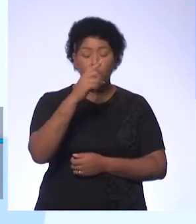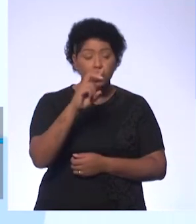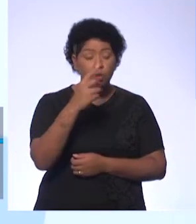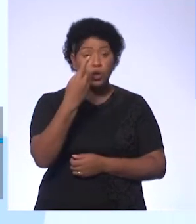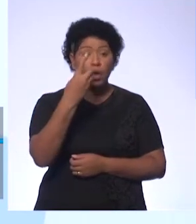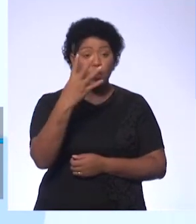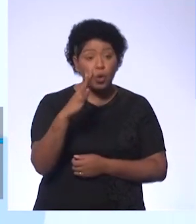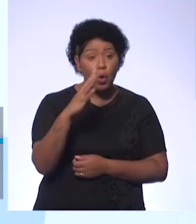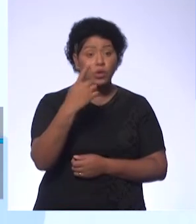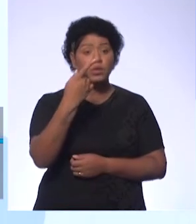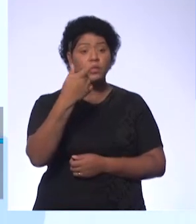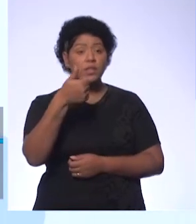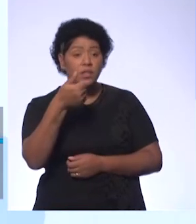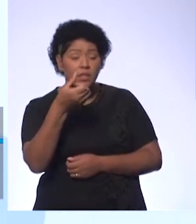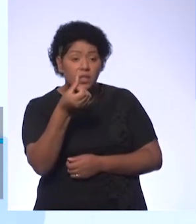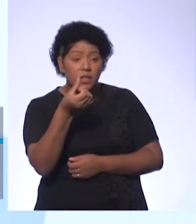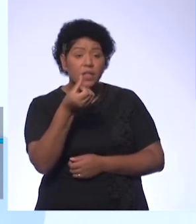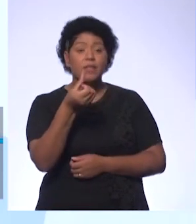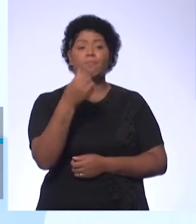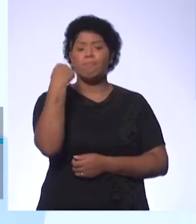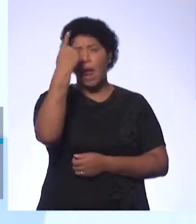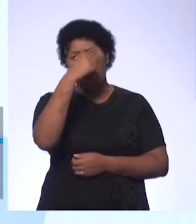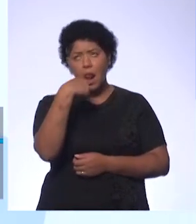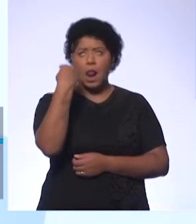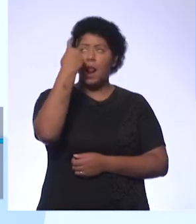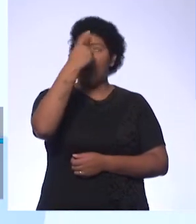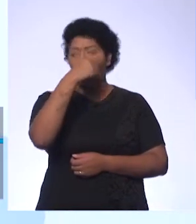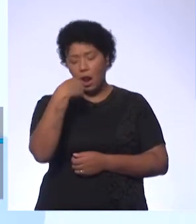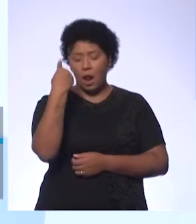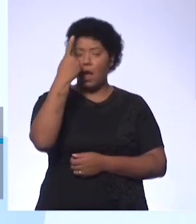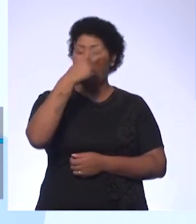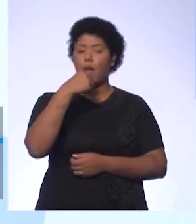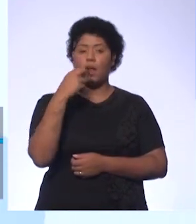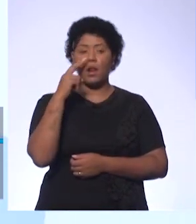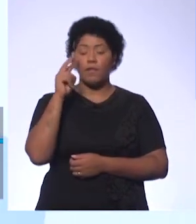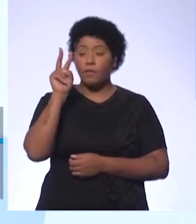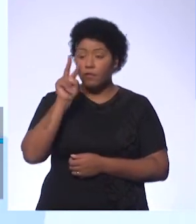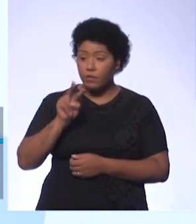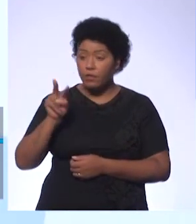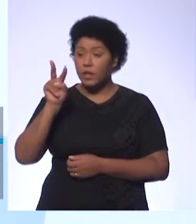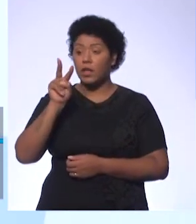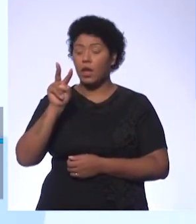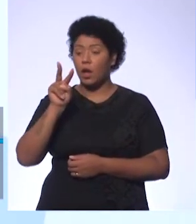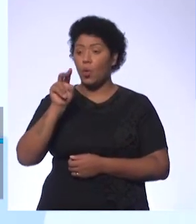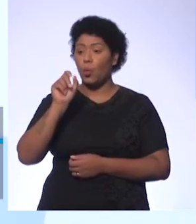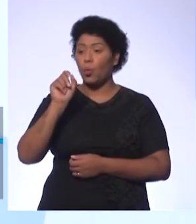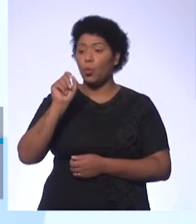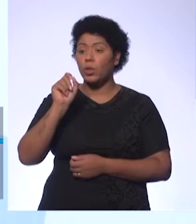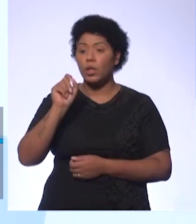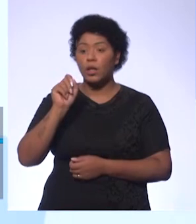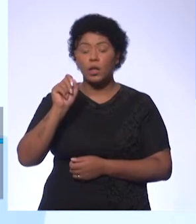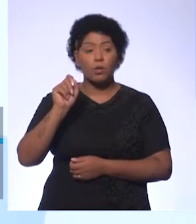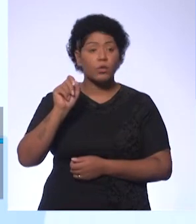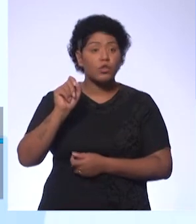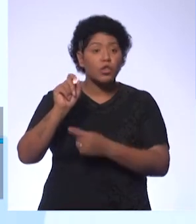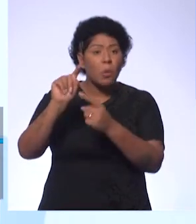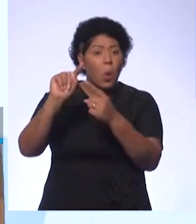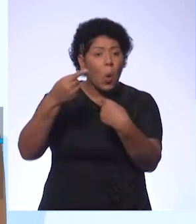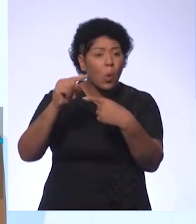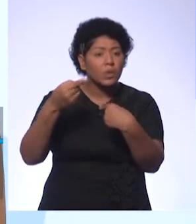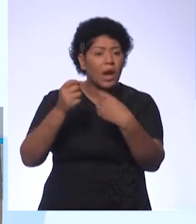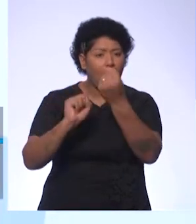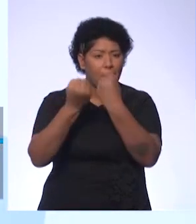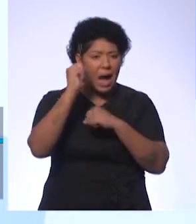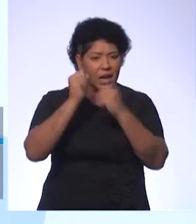16 horas, sem parar. O trabalhador ele via na máquina a representação do seu inimigo. Então, por isso